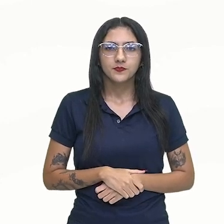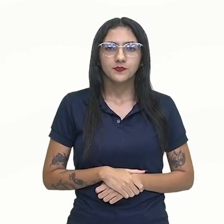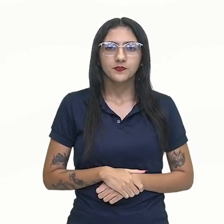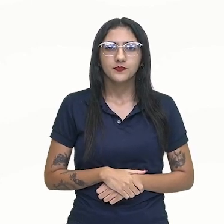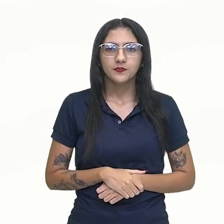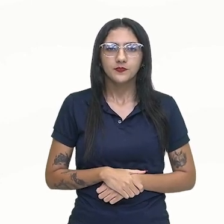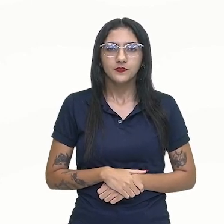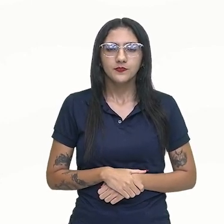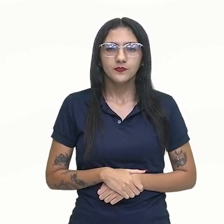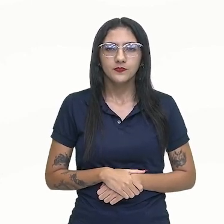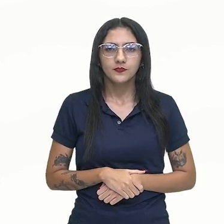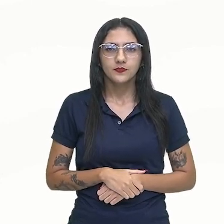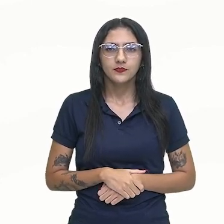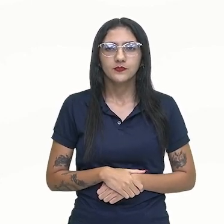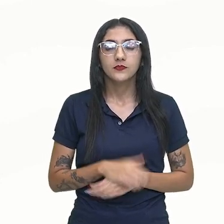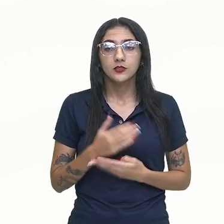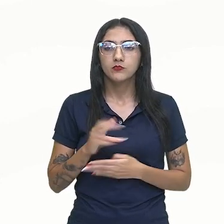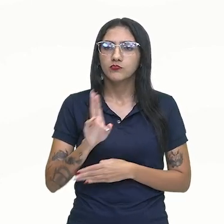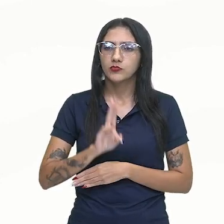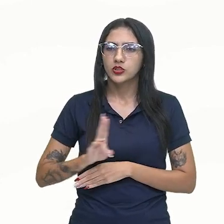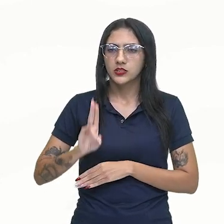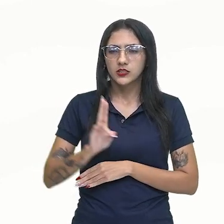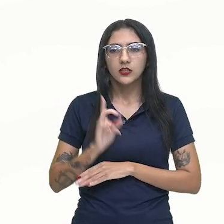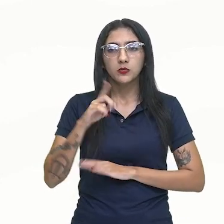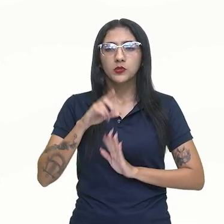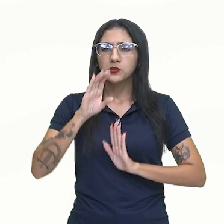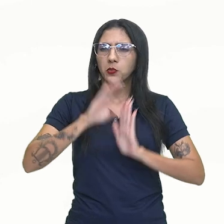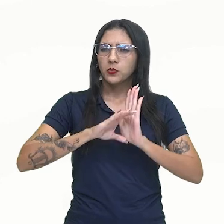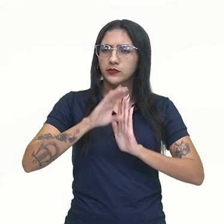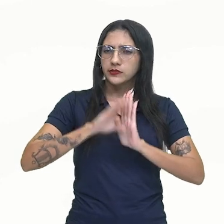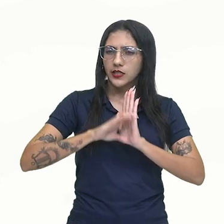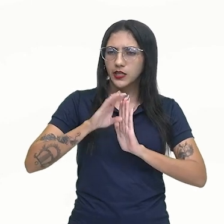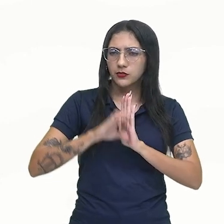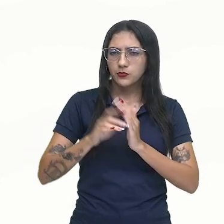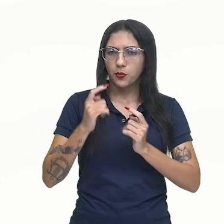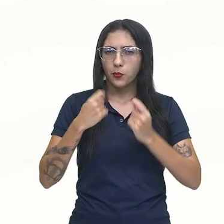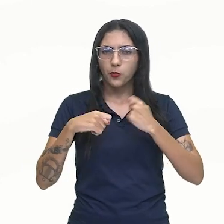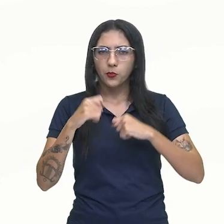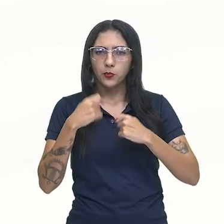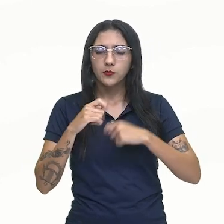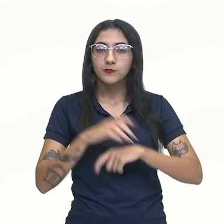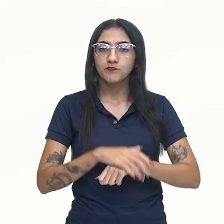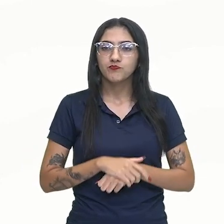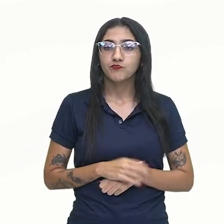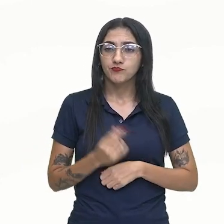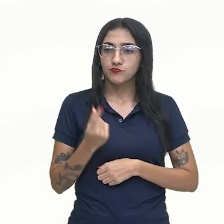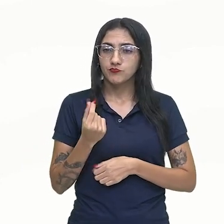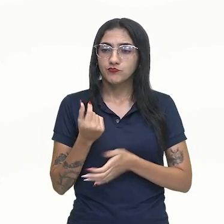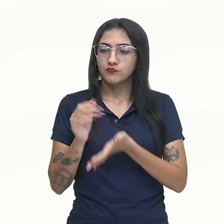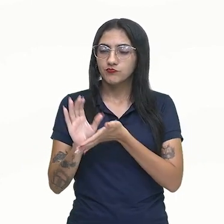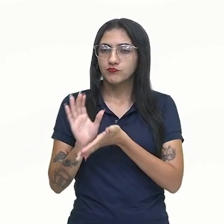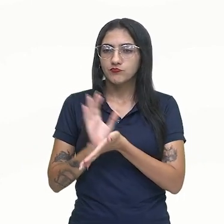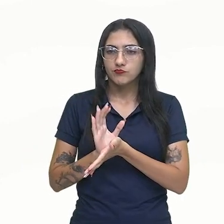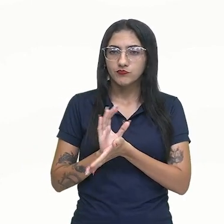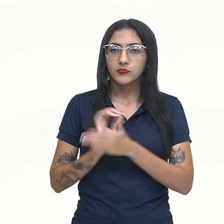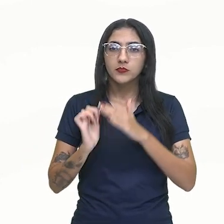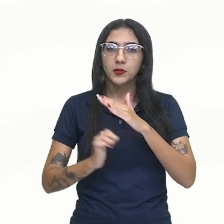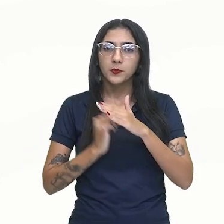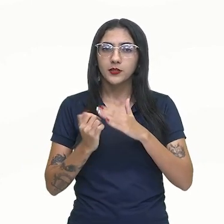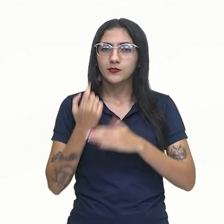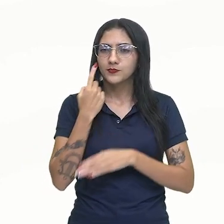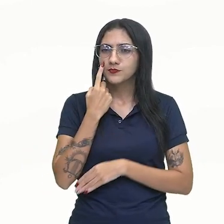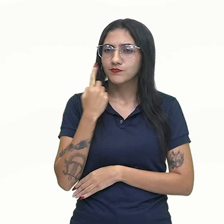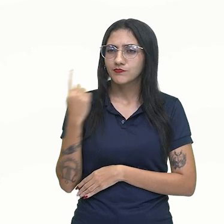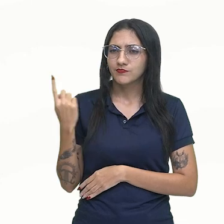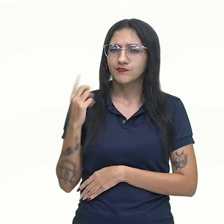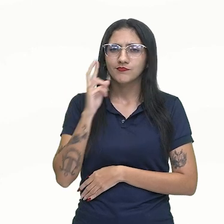De acordo com conceitos financeiros, o lucro de uma empresa é dado pela expressão, aquele que eu